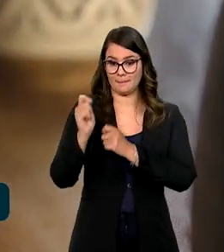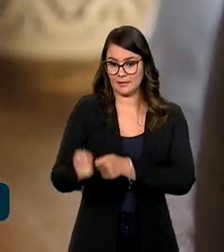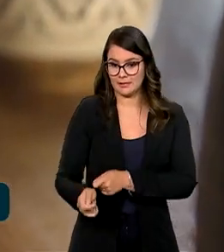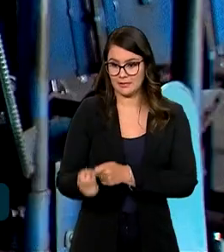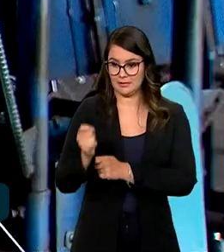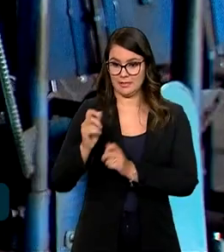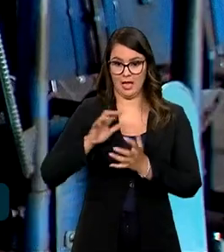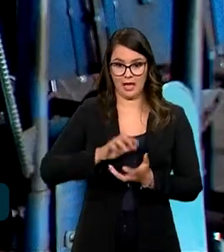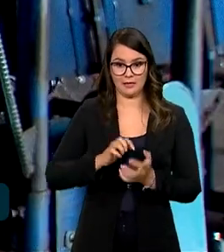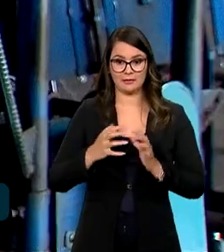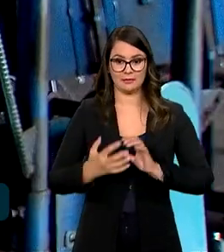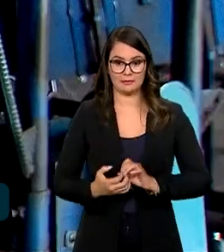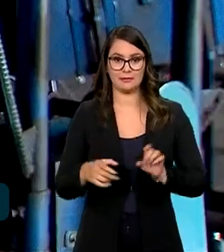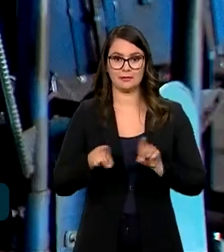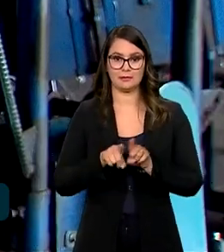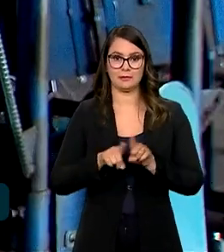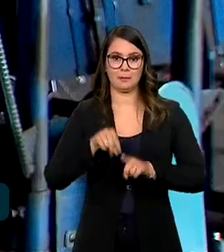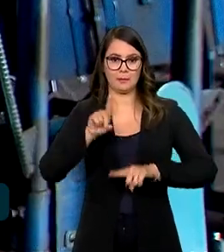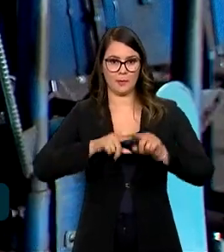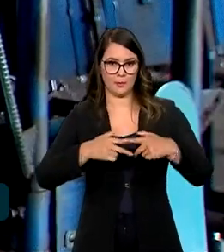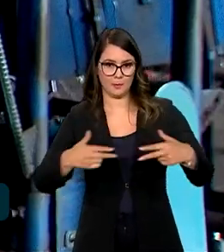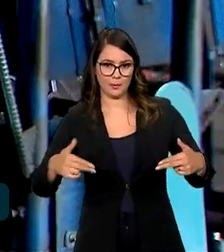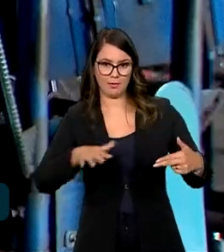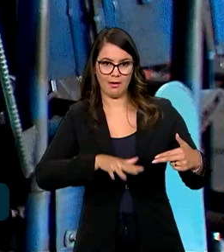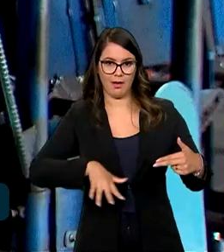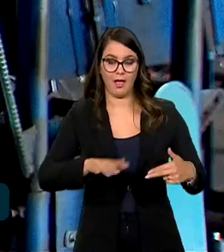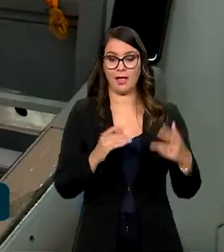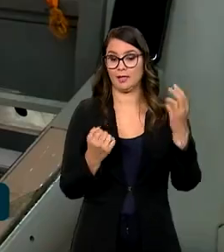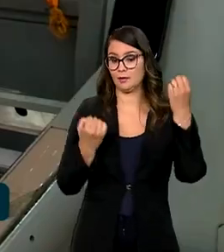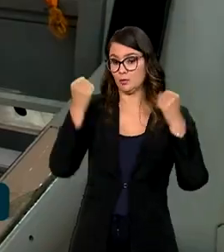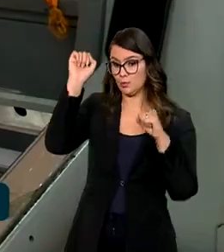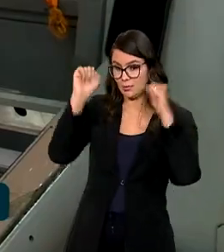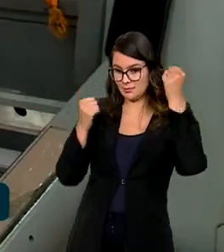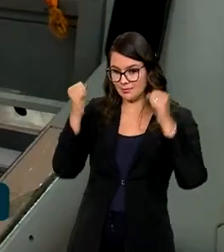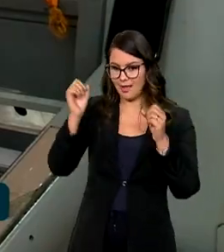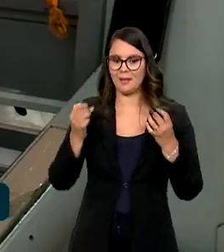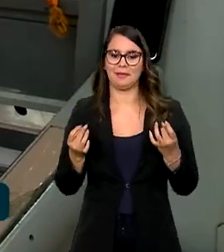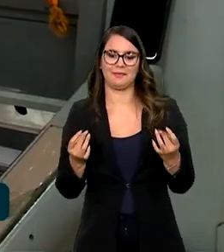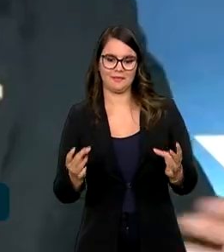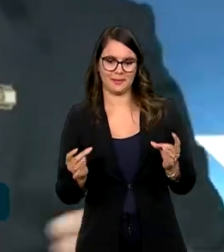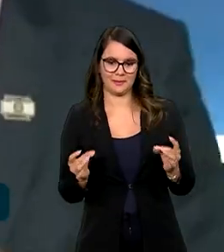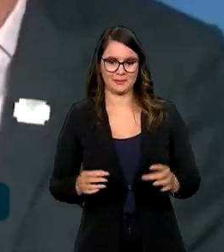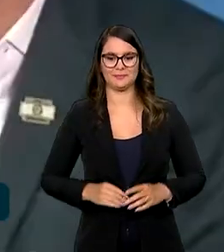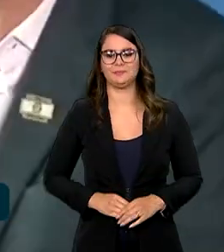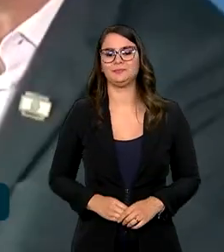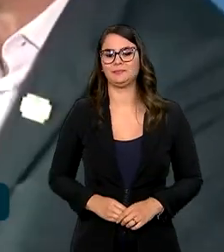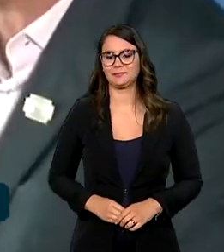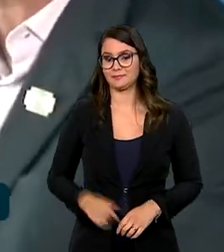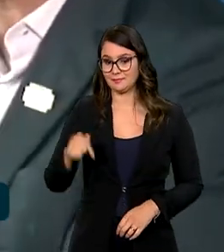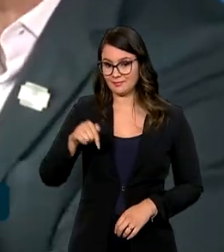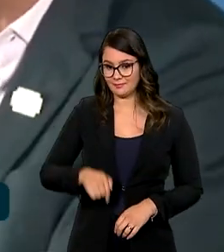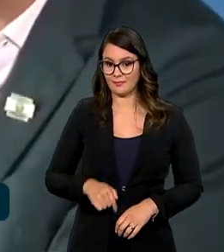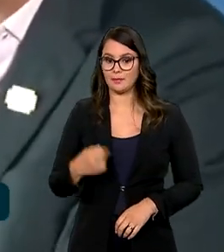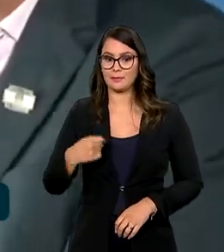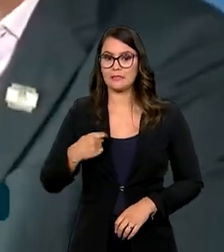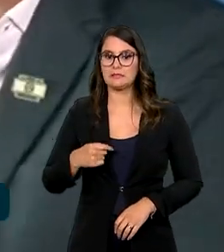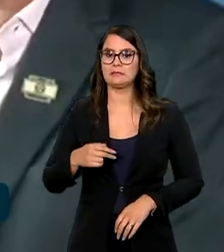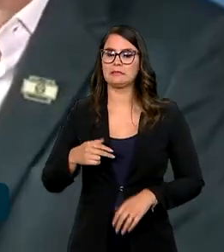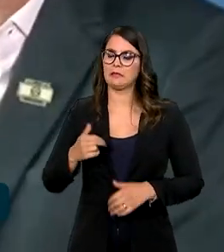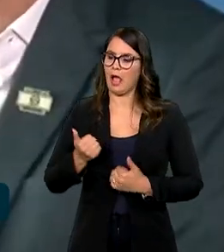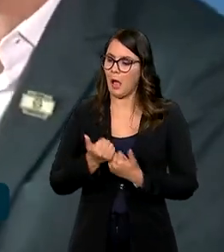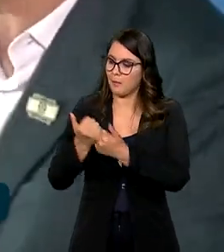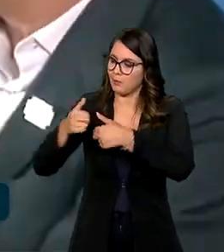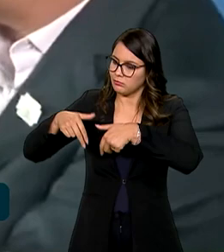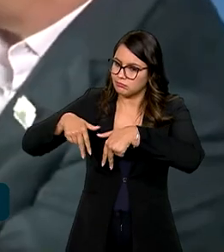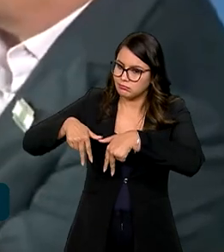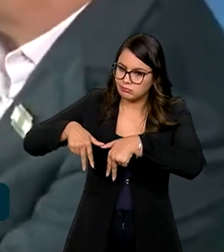Artesanato além de produtos das atividades industrial e comercial a gente vai ter que pegar na mão de algumas